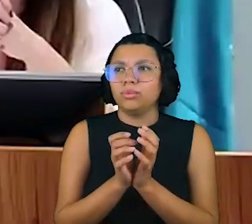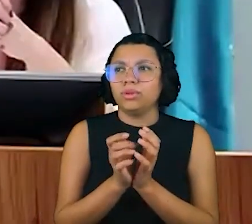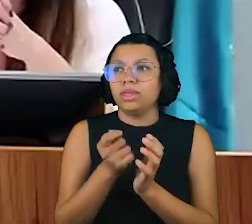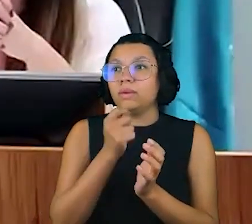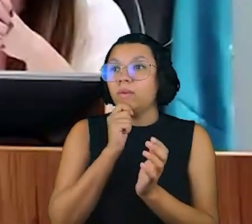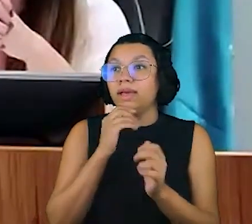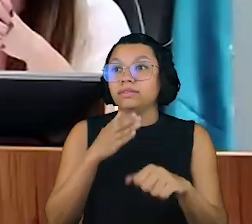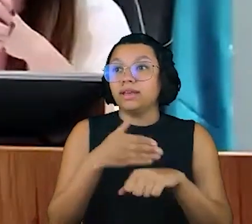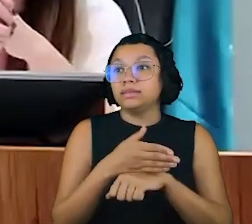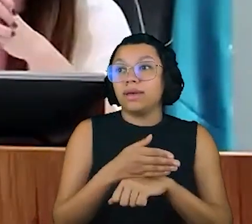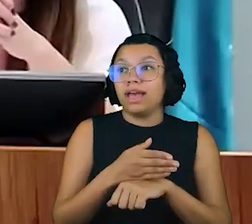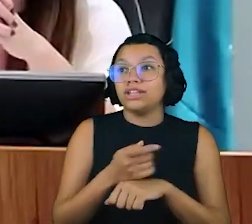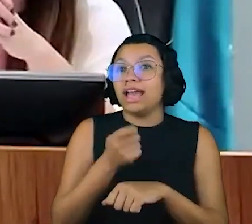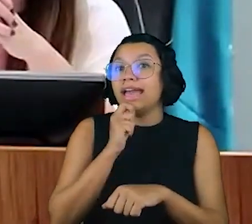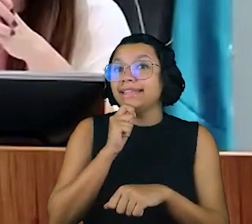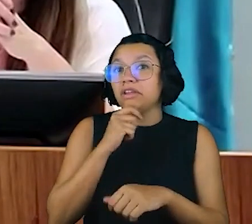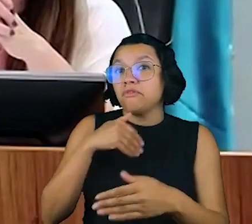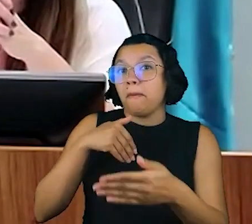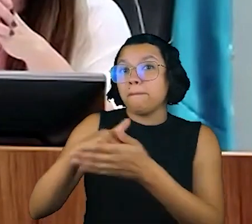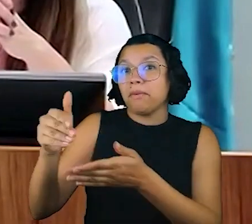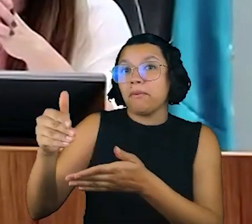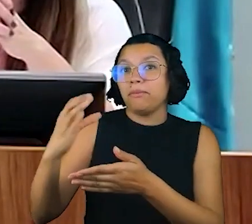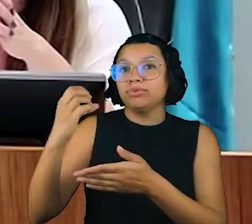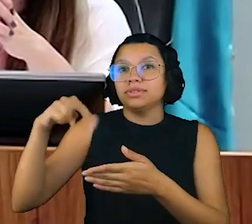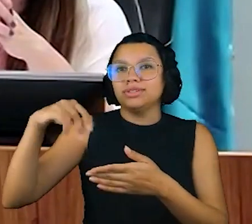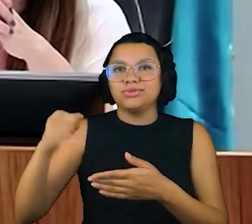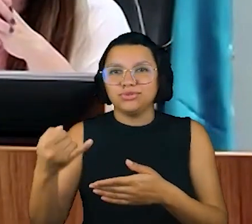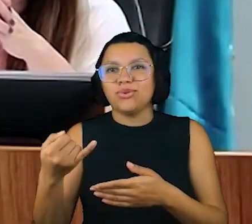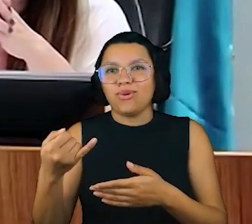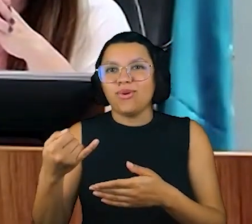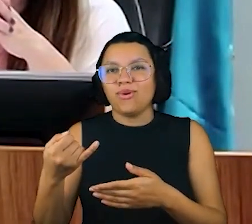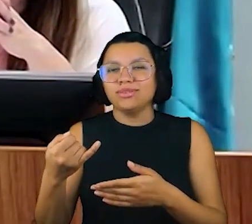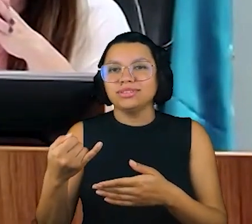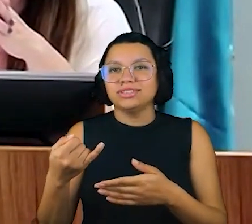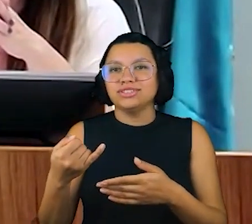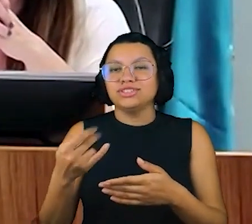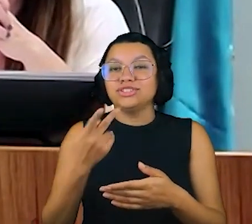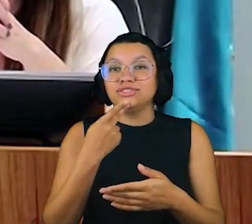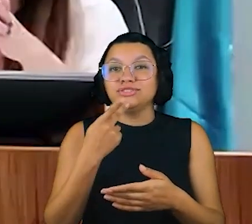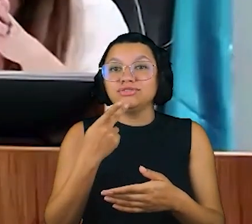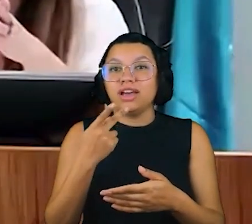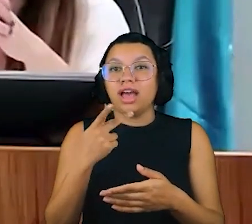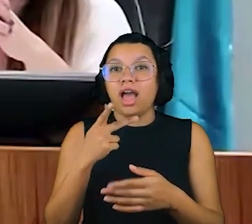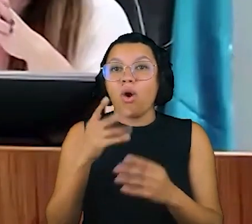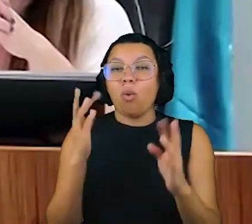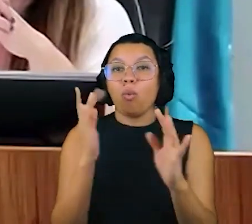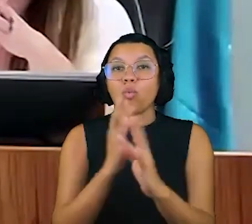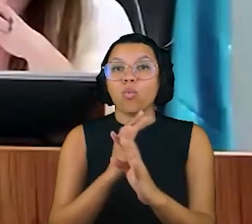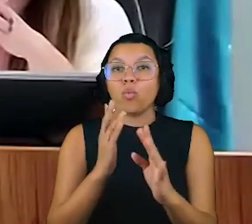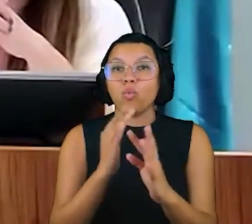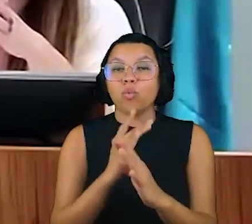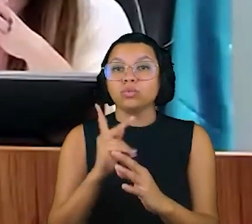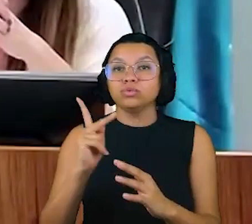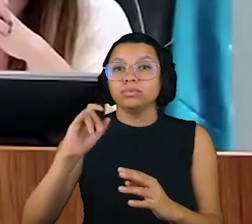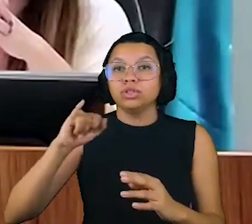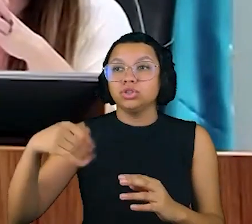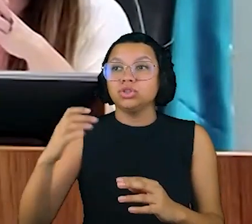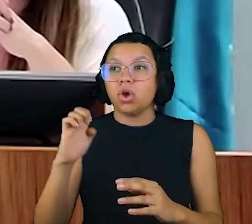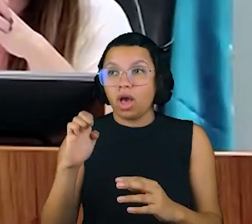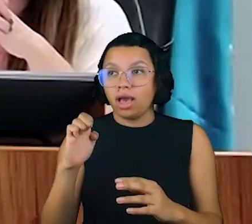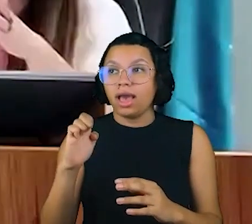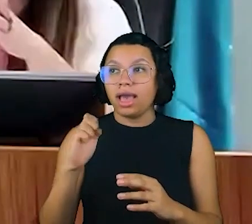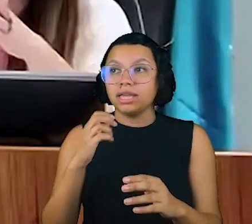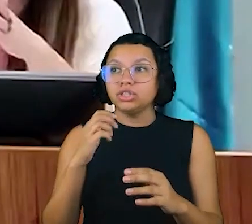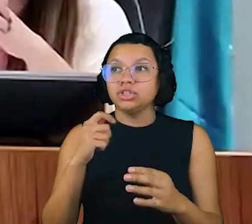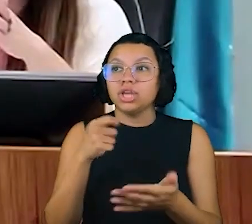num grupo do qual eu ainda faço parte, não fui expulso ainda, do CNJ, de definição de fluxo de PJE de